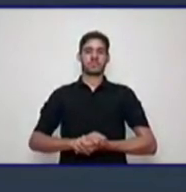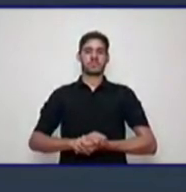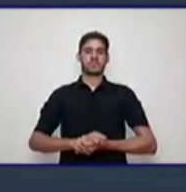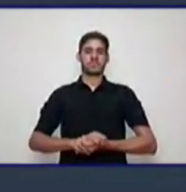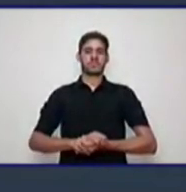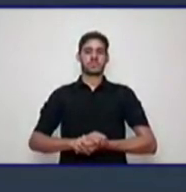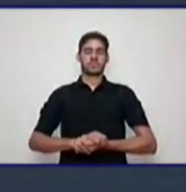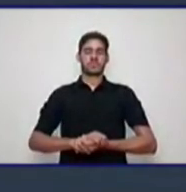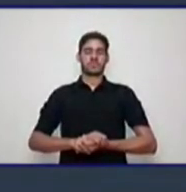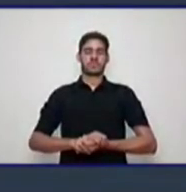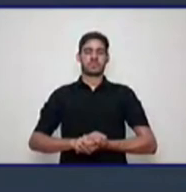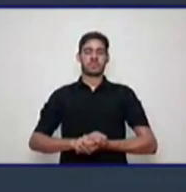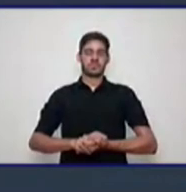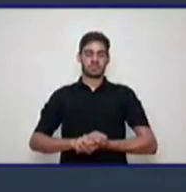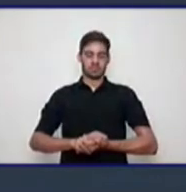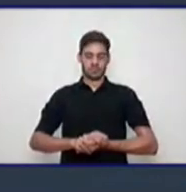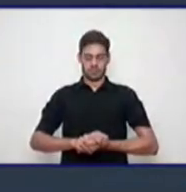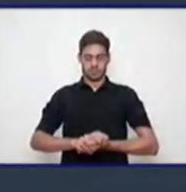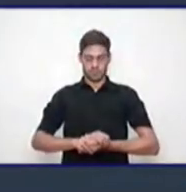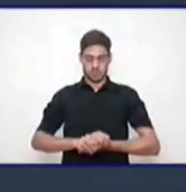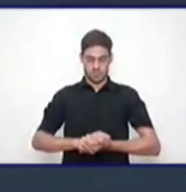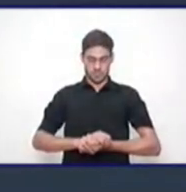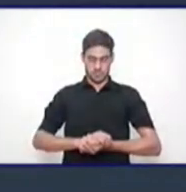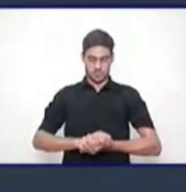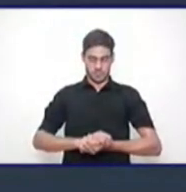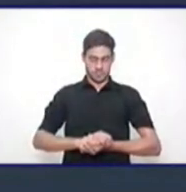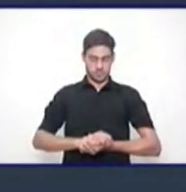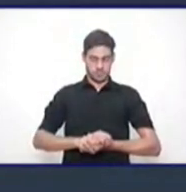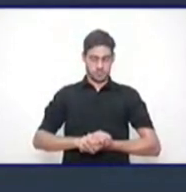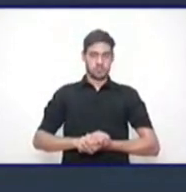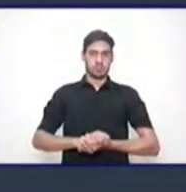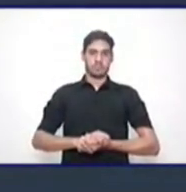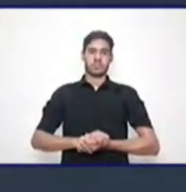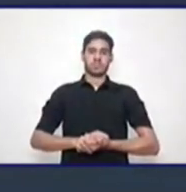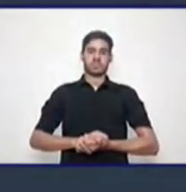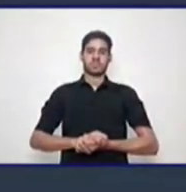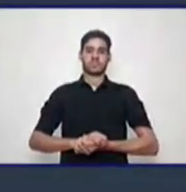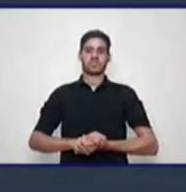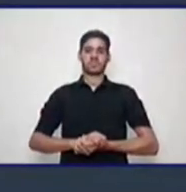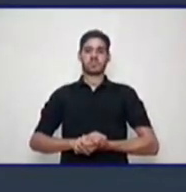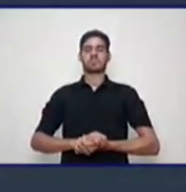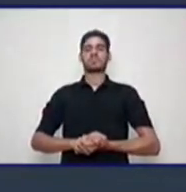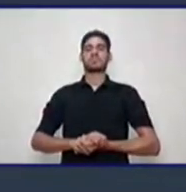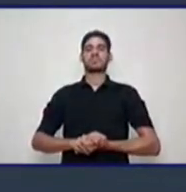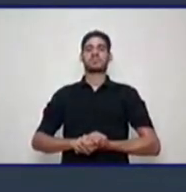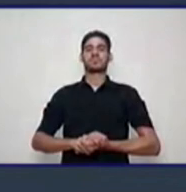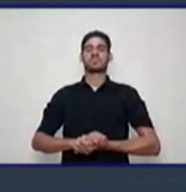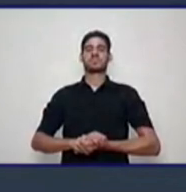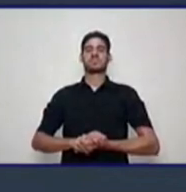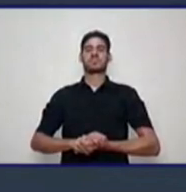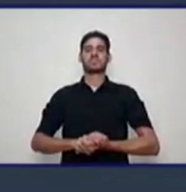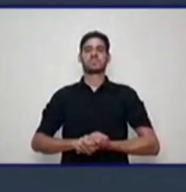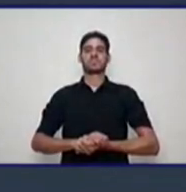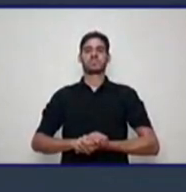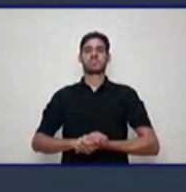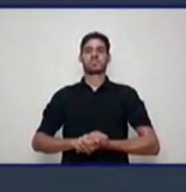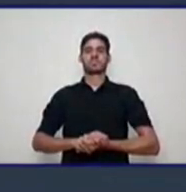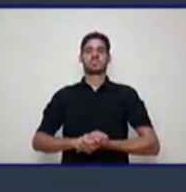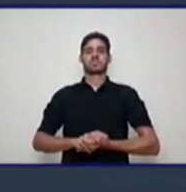chegou o regional do Maranhão, na linha exata, inclusive, da manifestação sempre eloquente junto ao TSE do